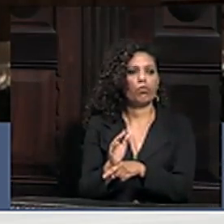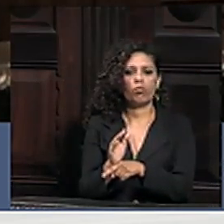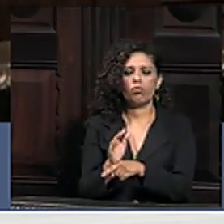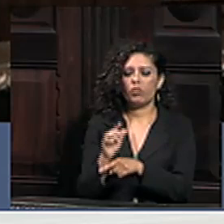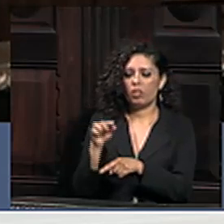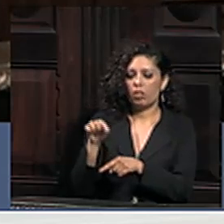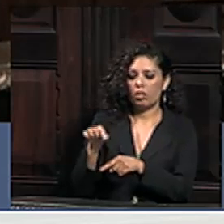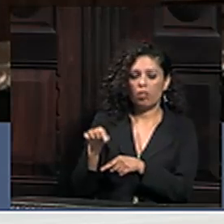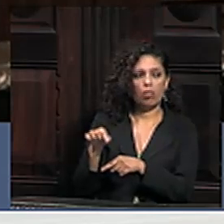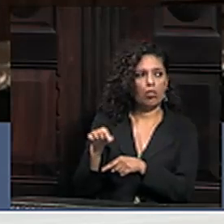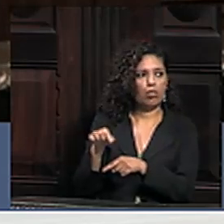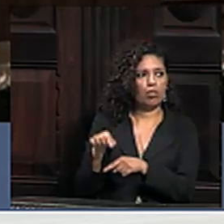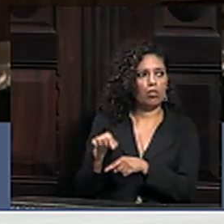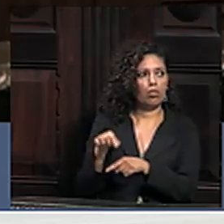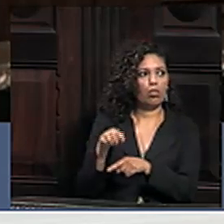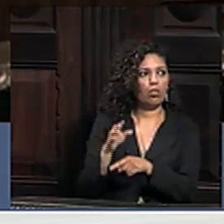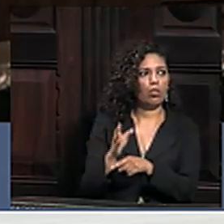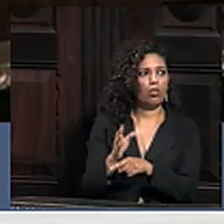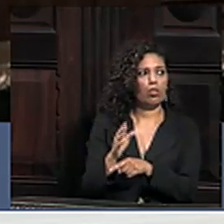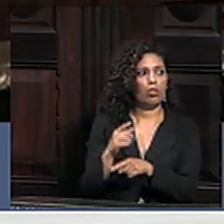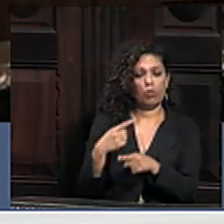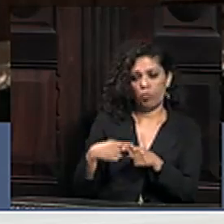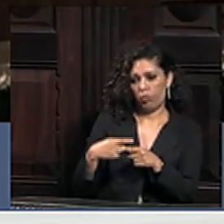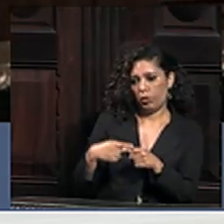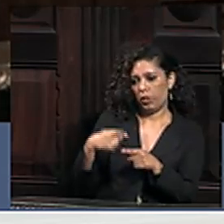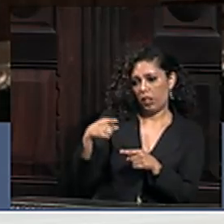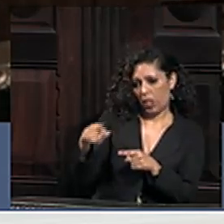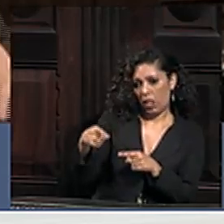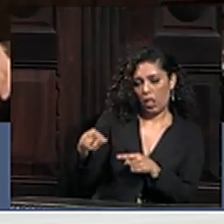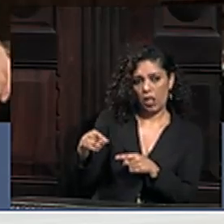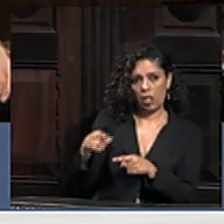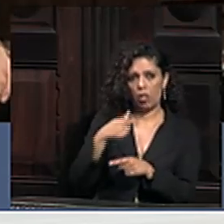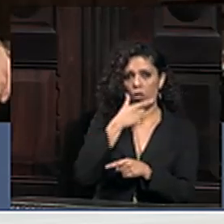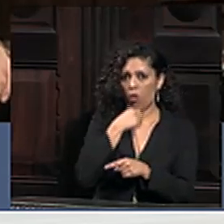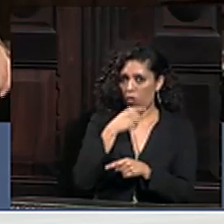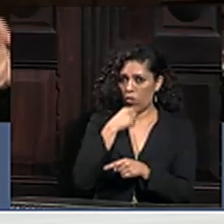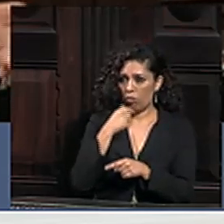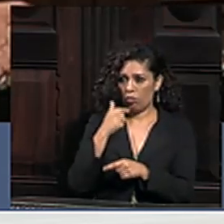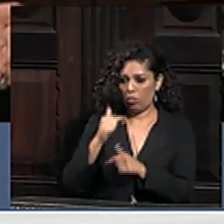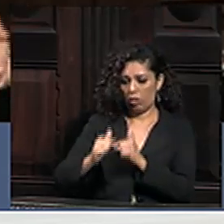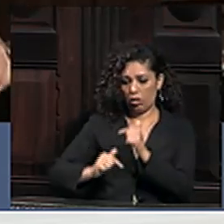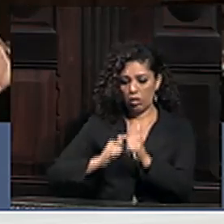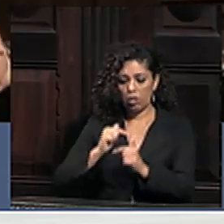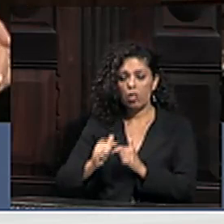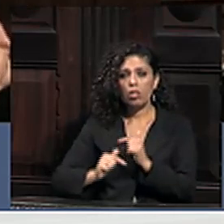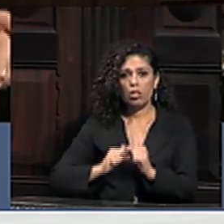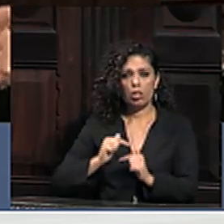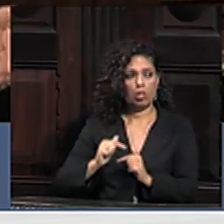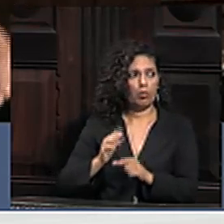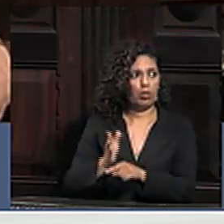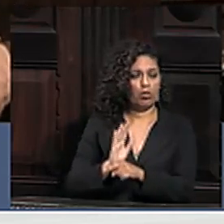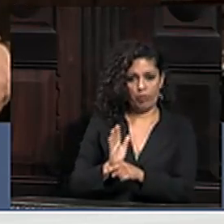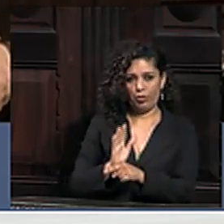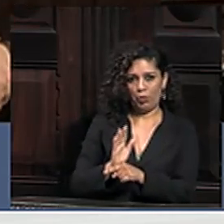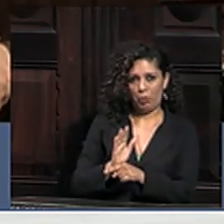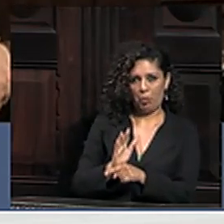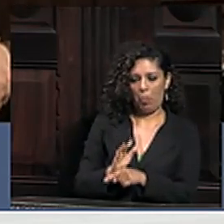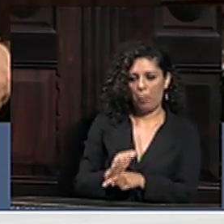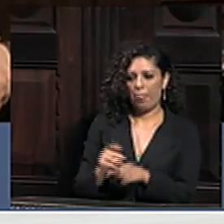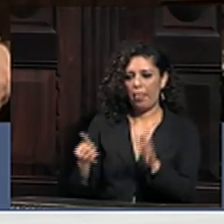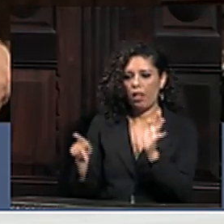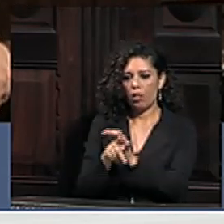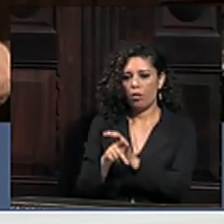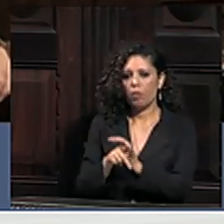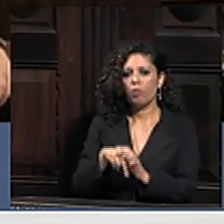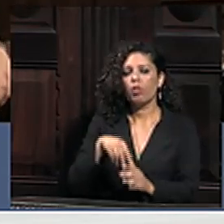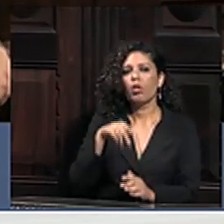Freixo, porque foi uma das personagens do filme, são os filmes do BOP,